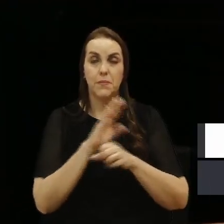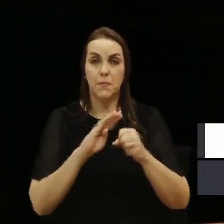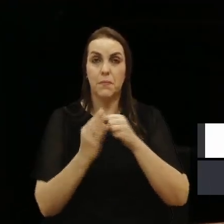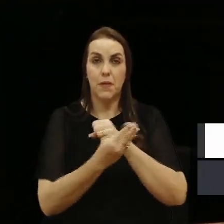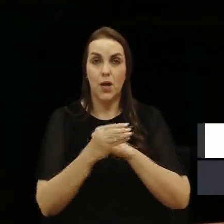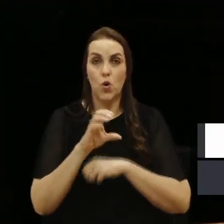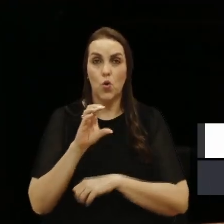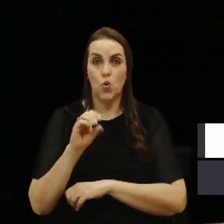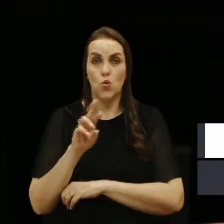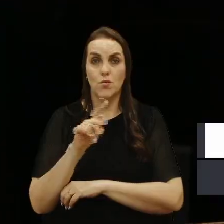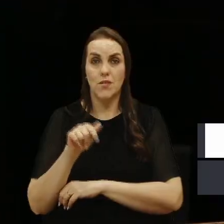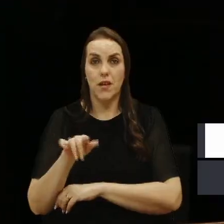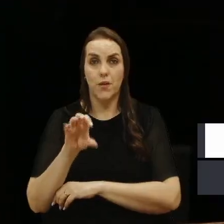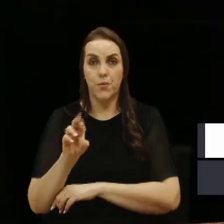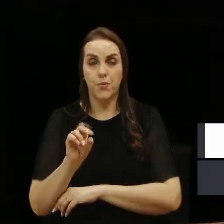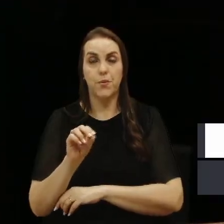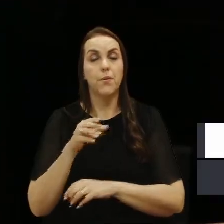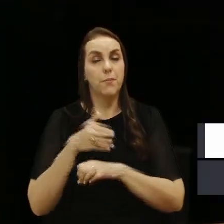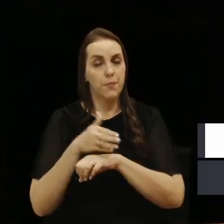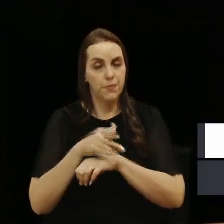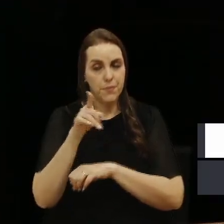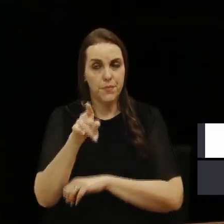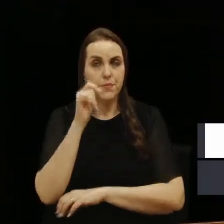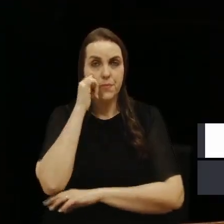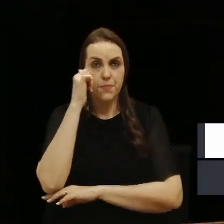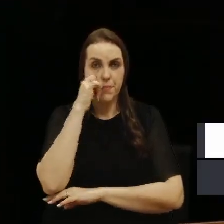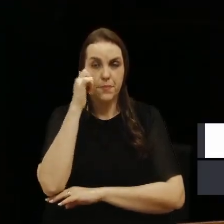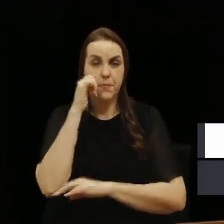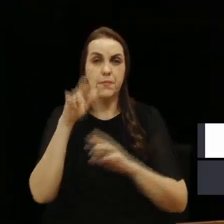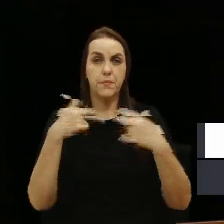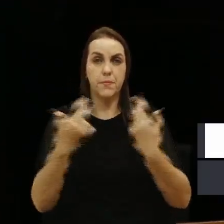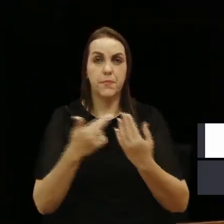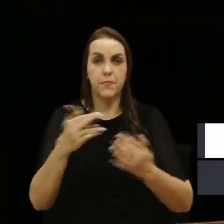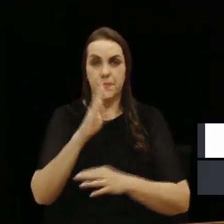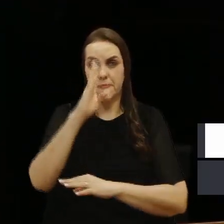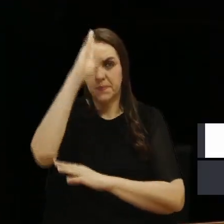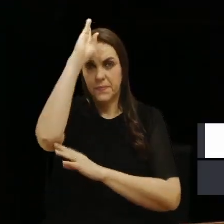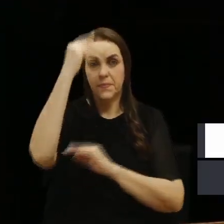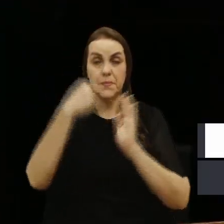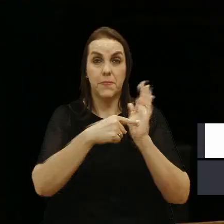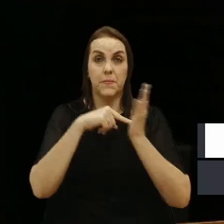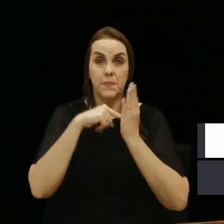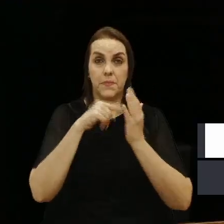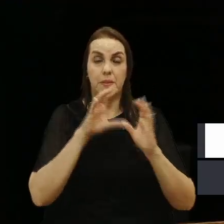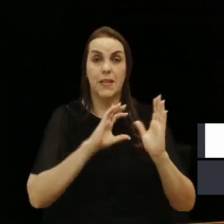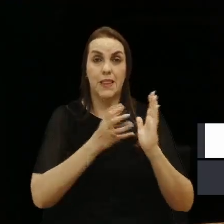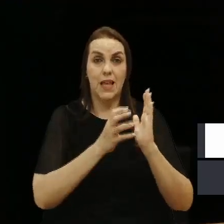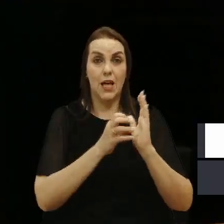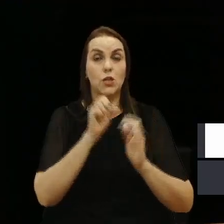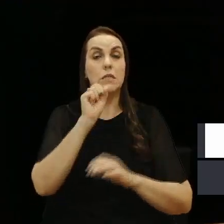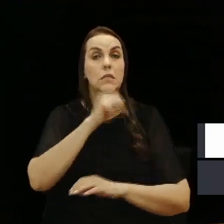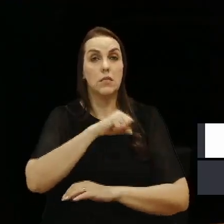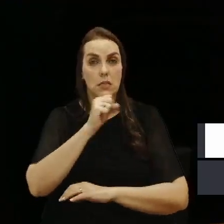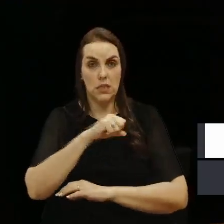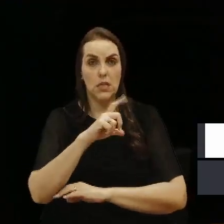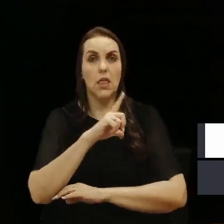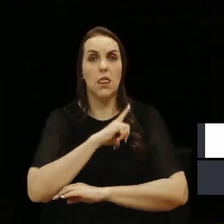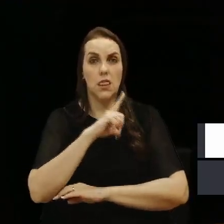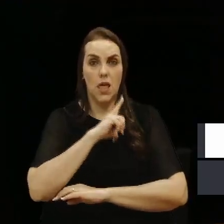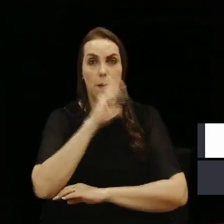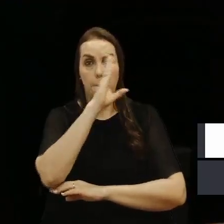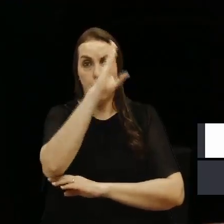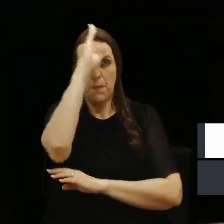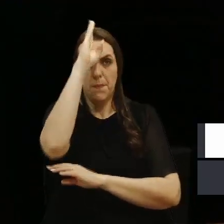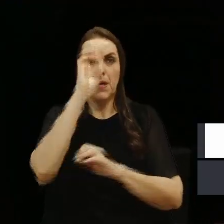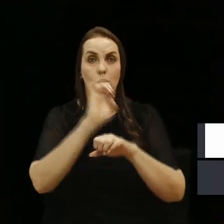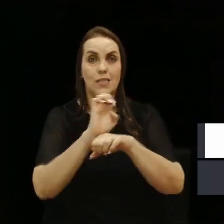Nós estivemos presentes na reunião lá com os bombeiros, onde eles nos apresentaram os dados, que terão, sim, bombeiros no estado